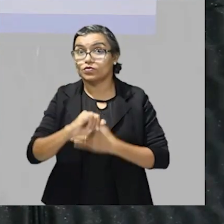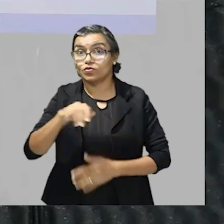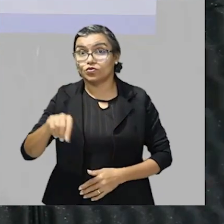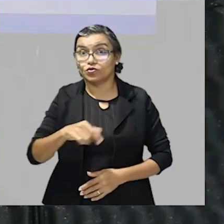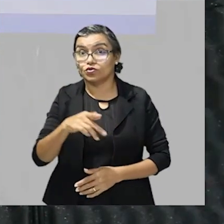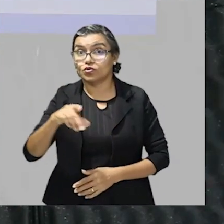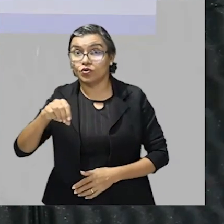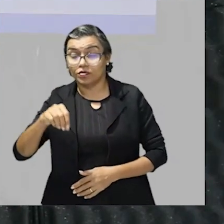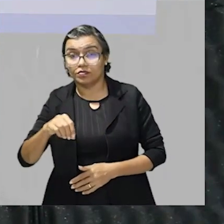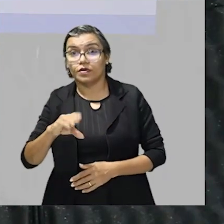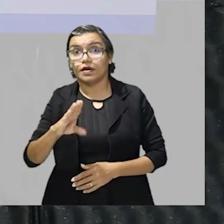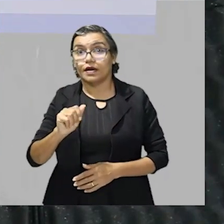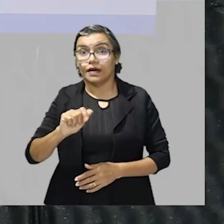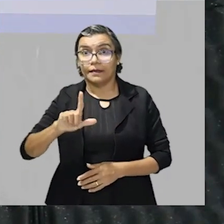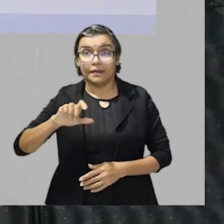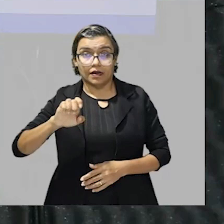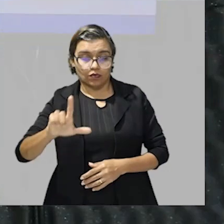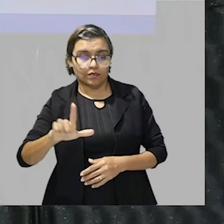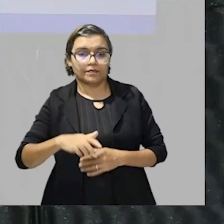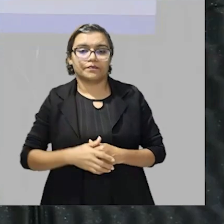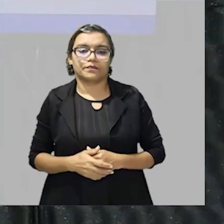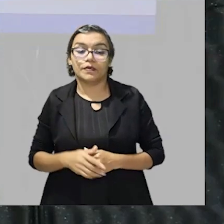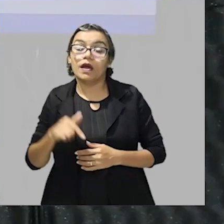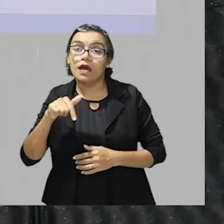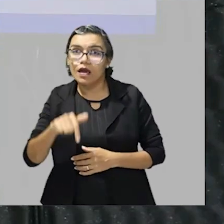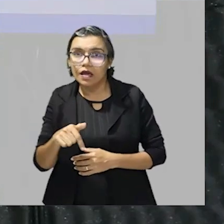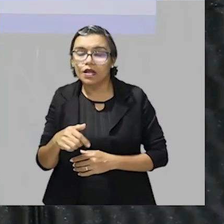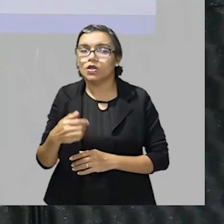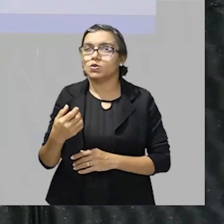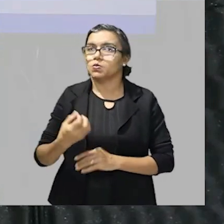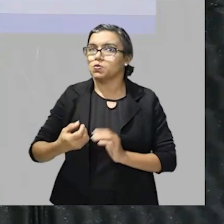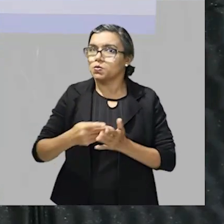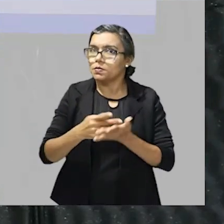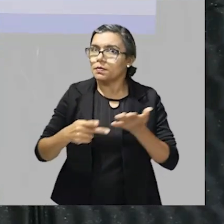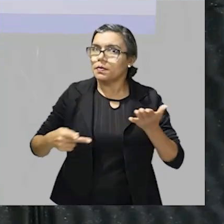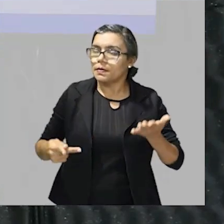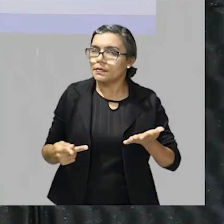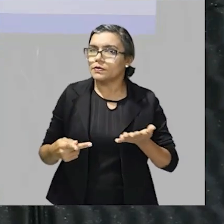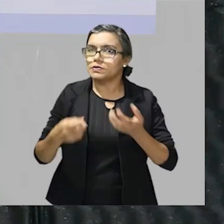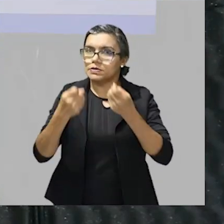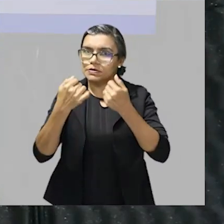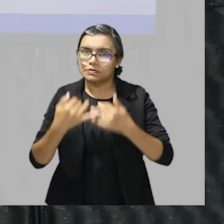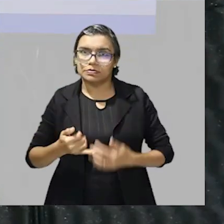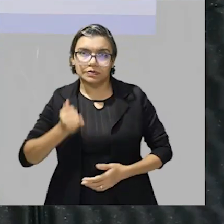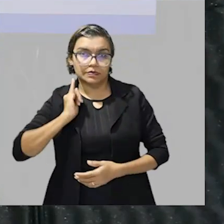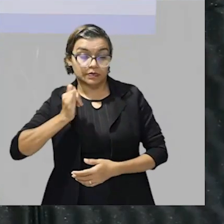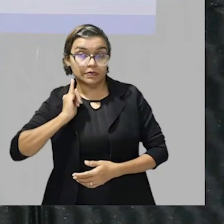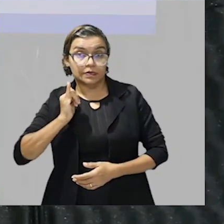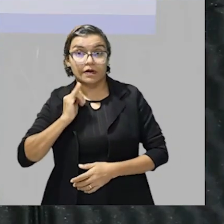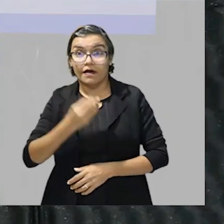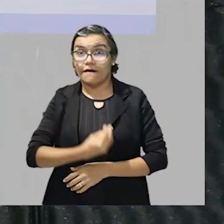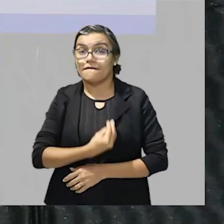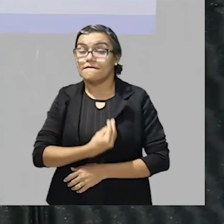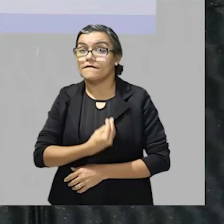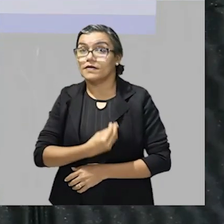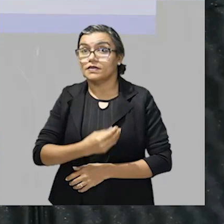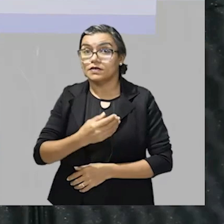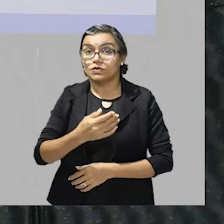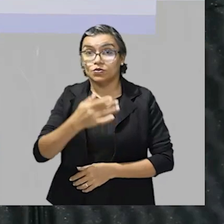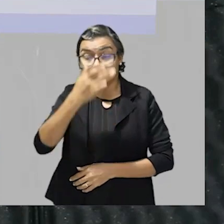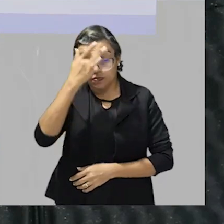ele traz numa poesia narrada a vida de um retirante ele usa